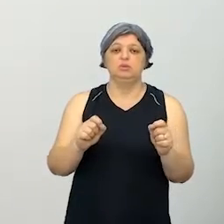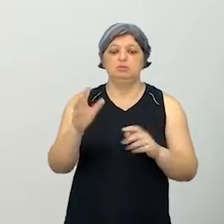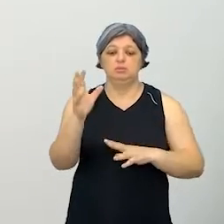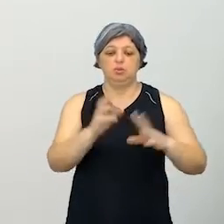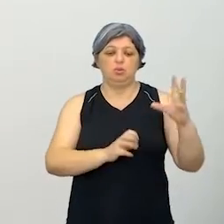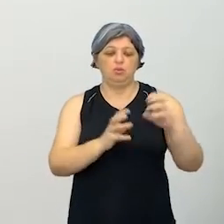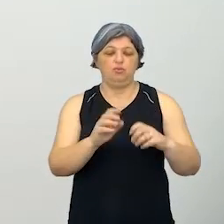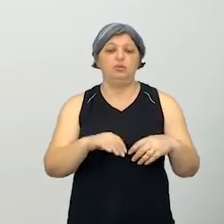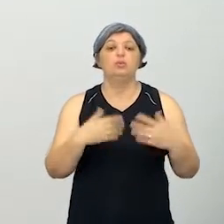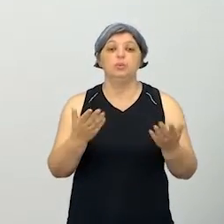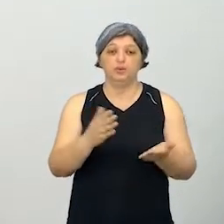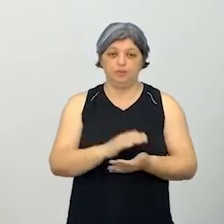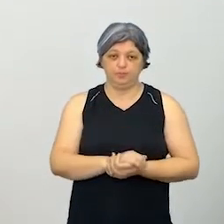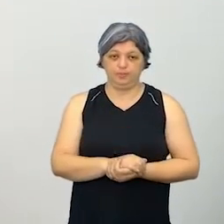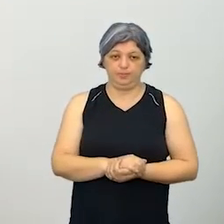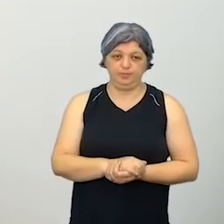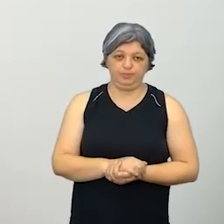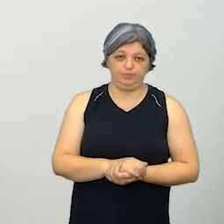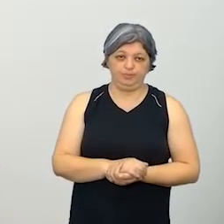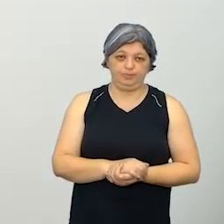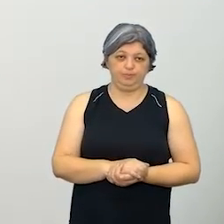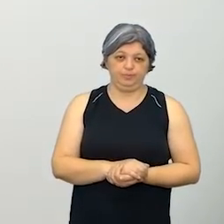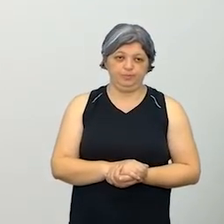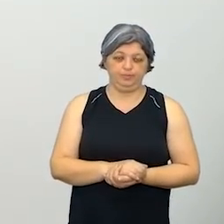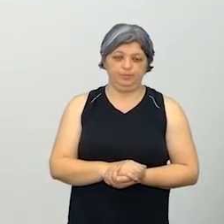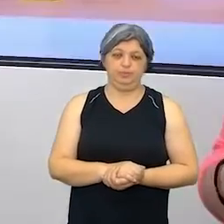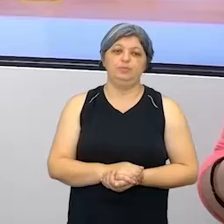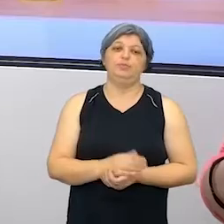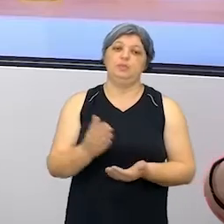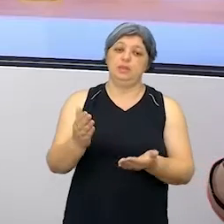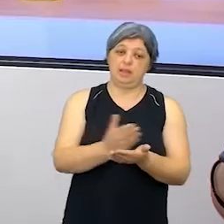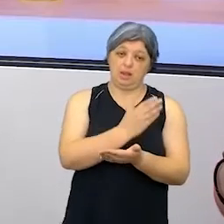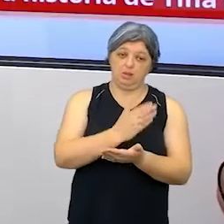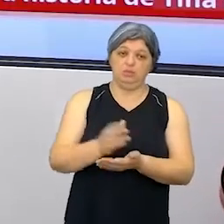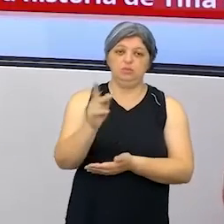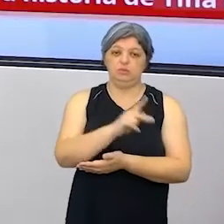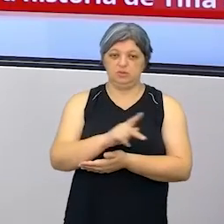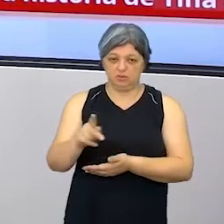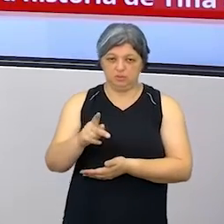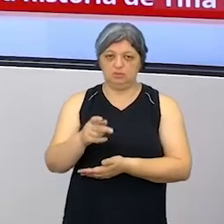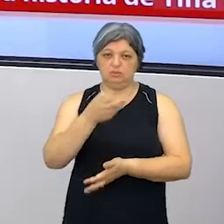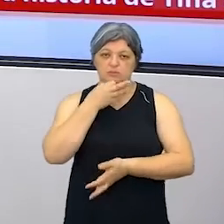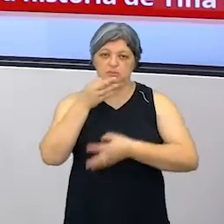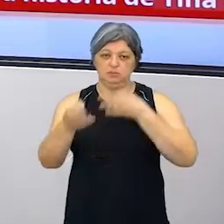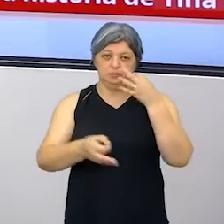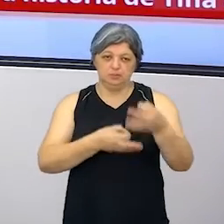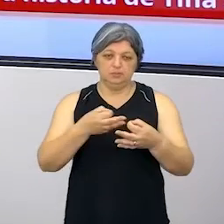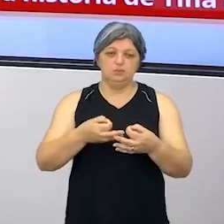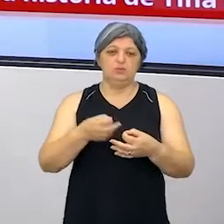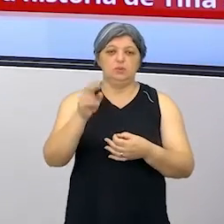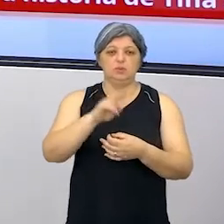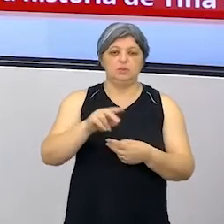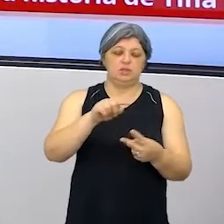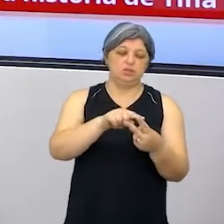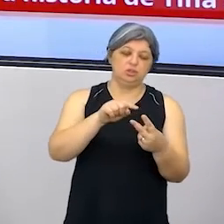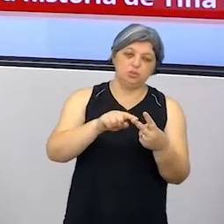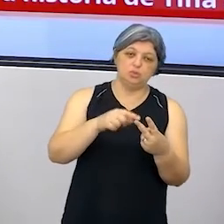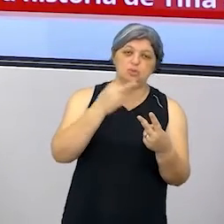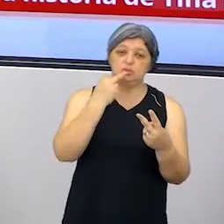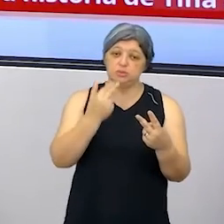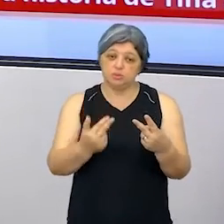conflito. E aí? Alguns professores estão indicando aqui para sugerir para usar as duas cores, para